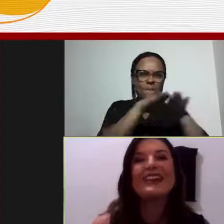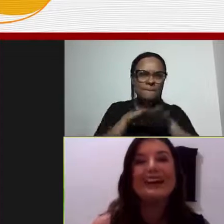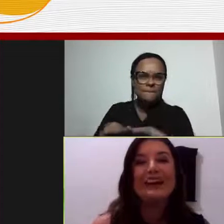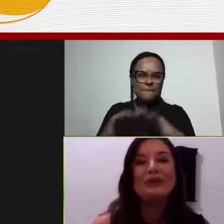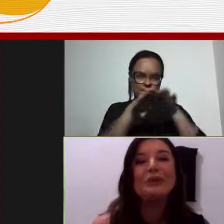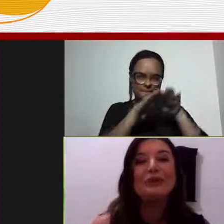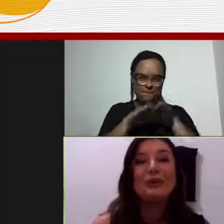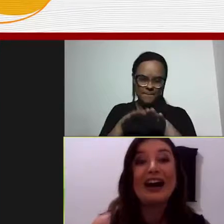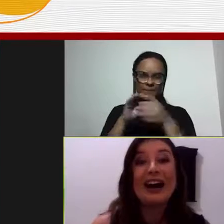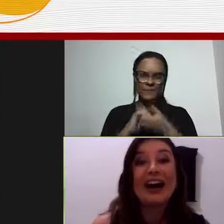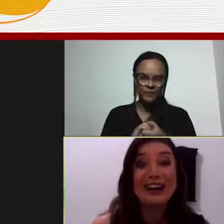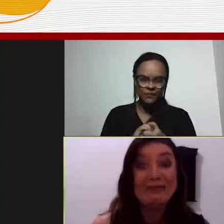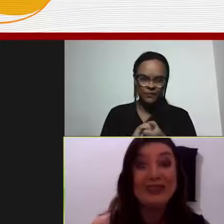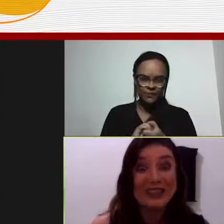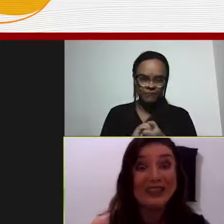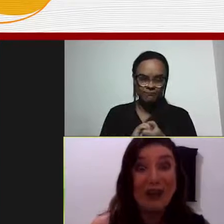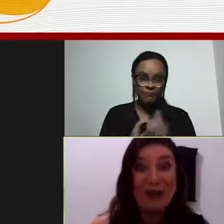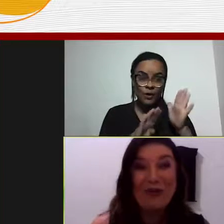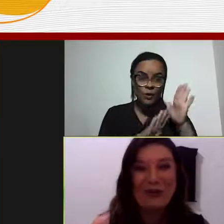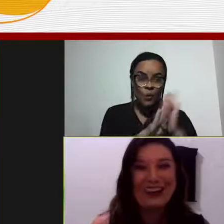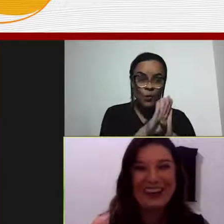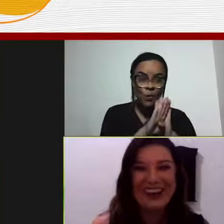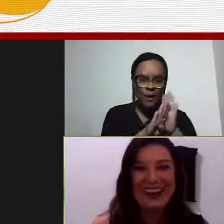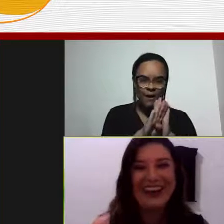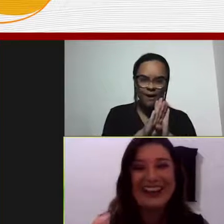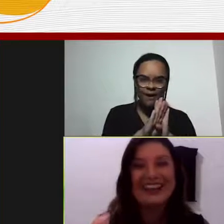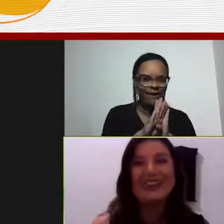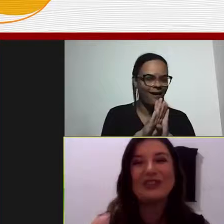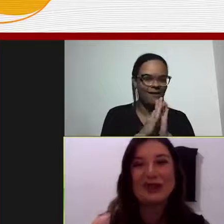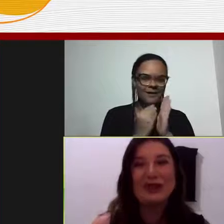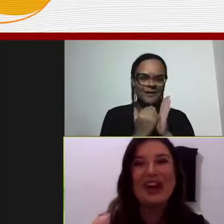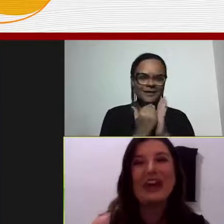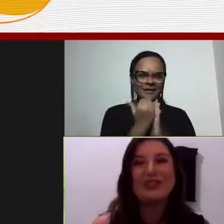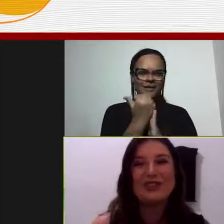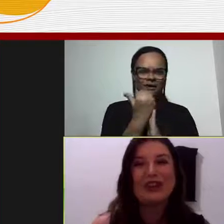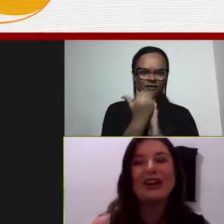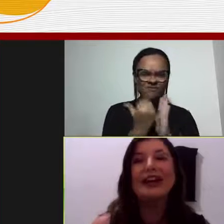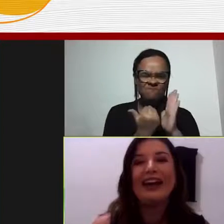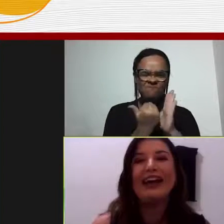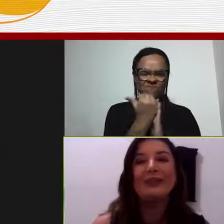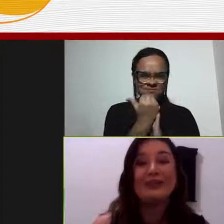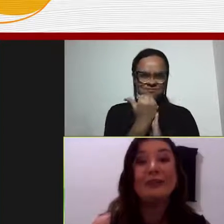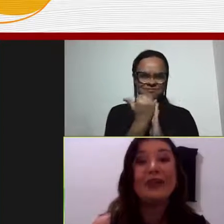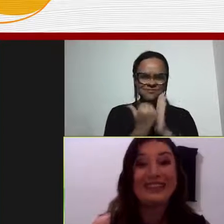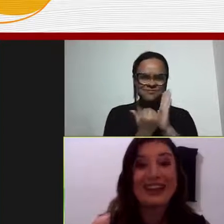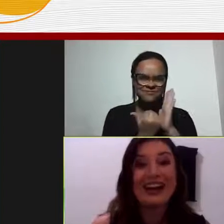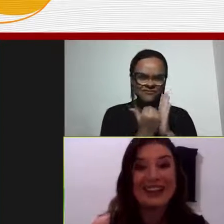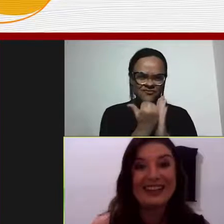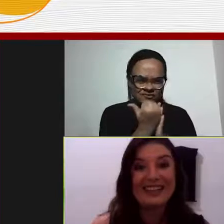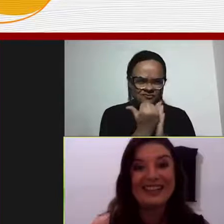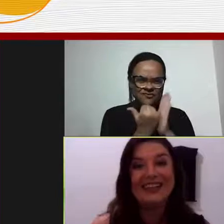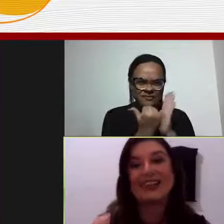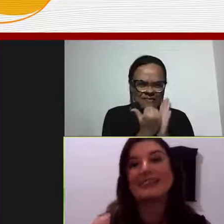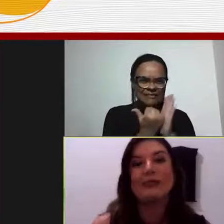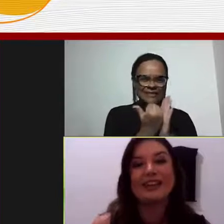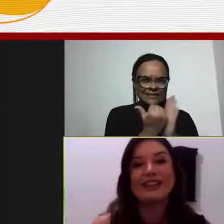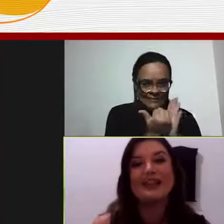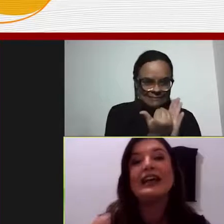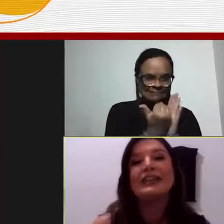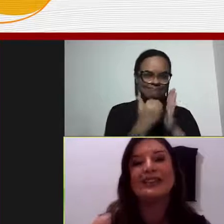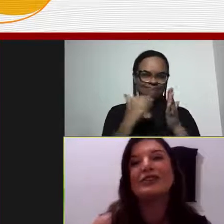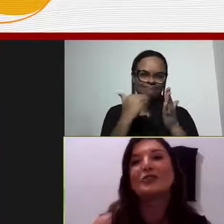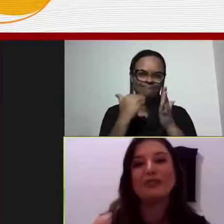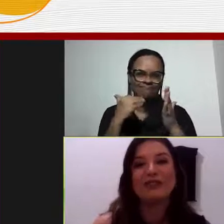que a rampa seja longa, né? E que a dificuldade de ultrapassar essas